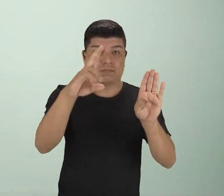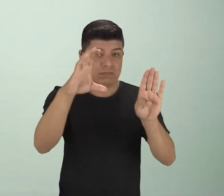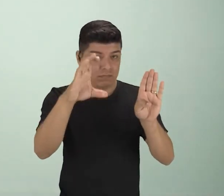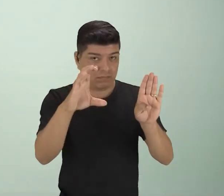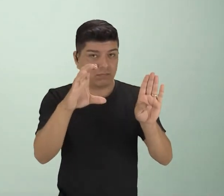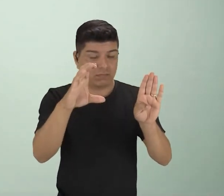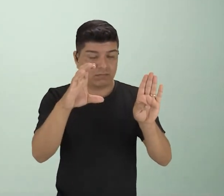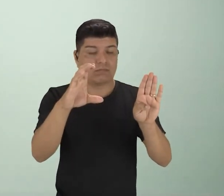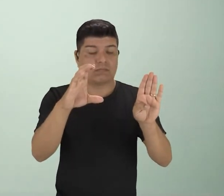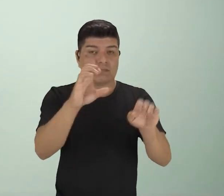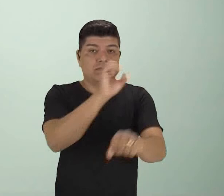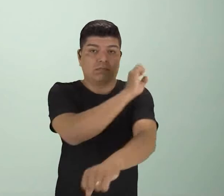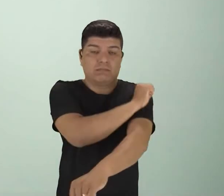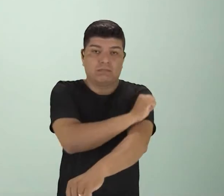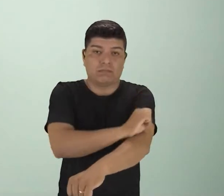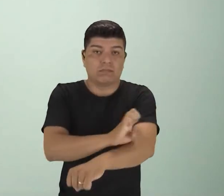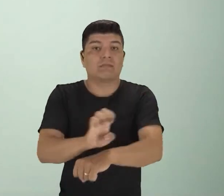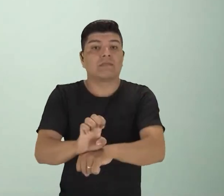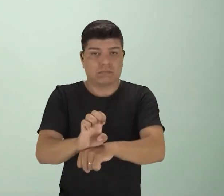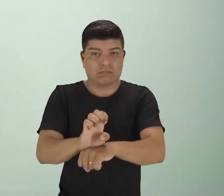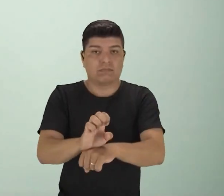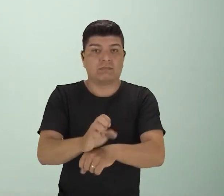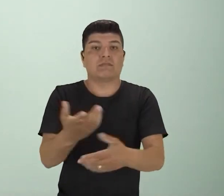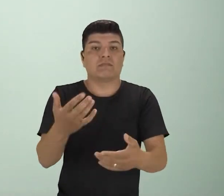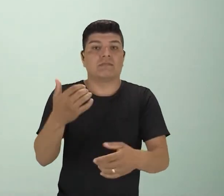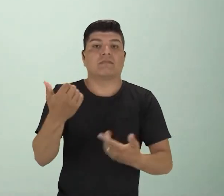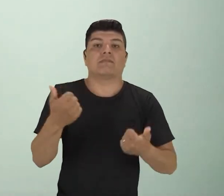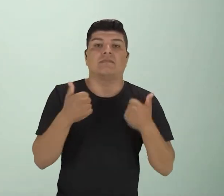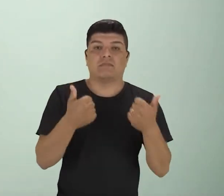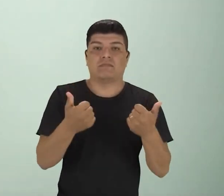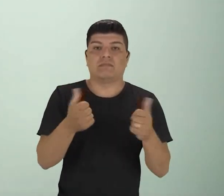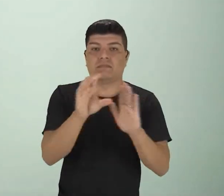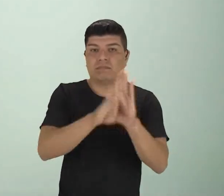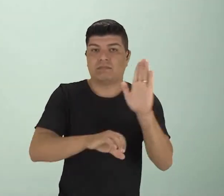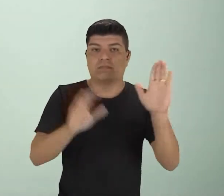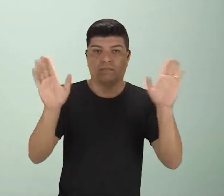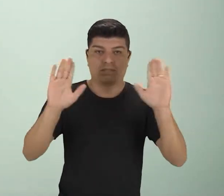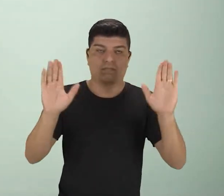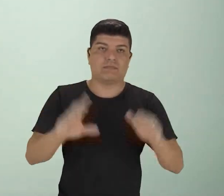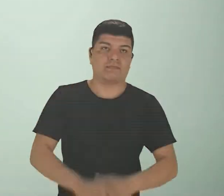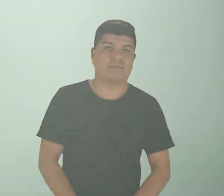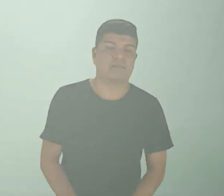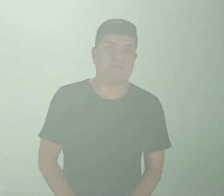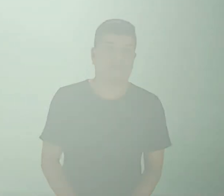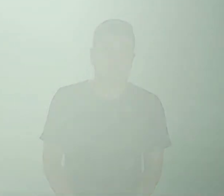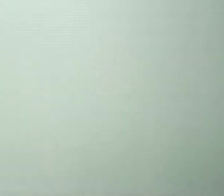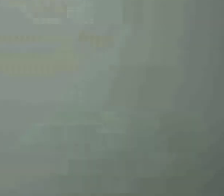da Secretaria de Educação do Estado do Acre, para ter acesso aos conteúdos. Obrigado e fique com Deus.